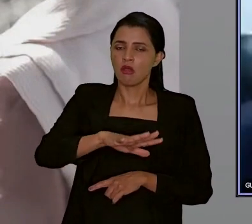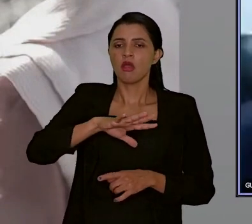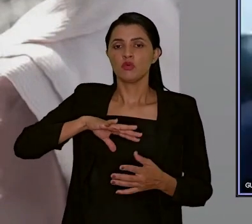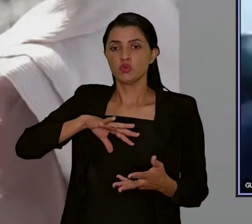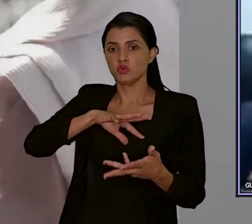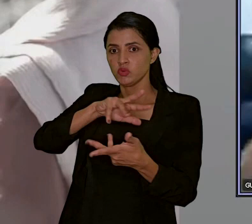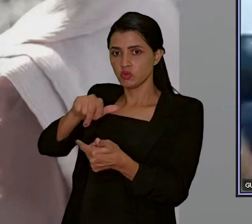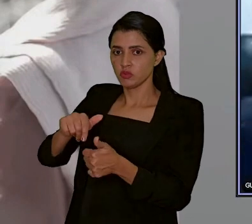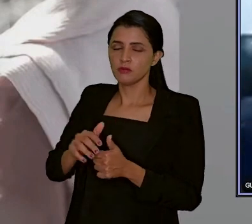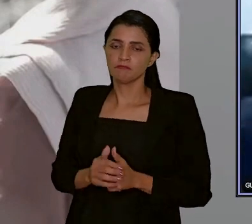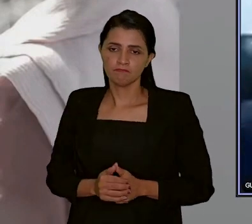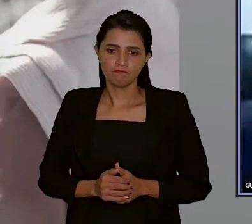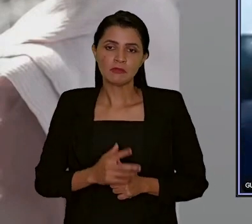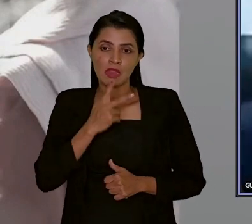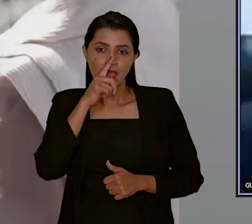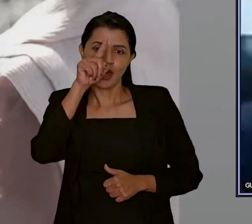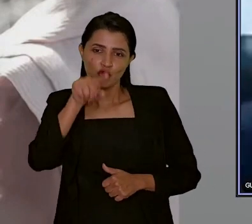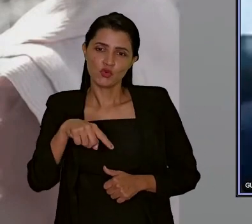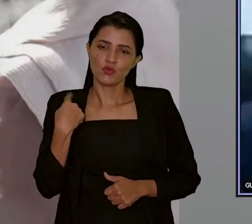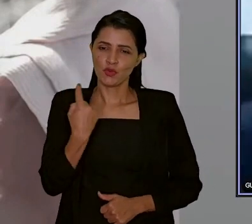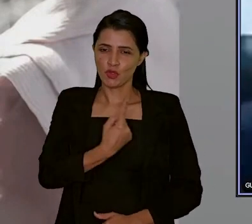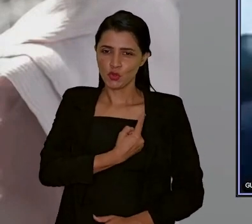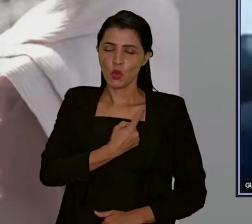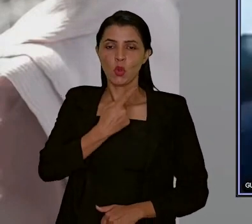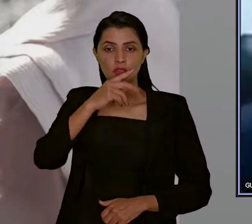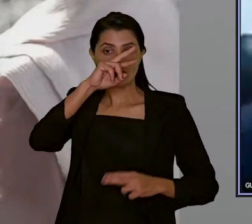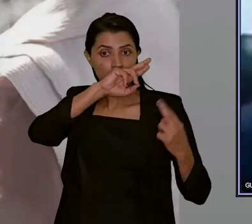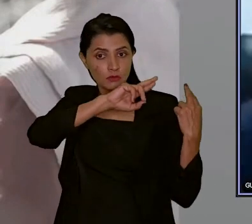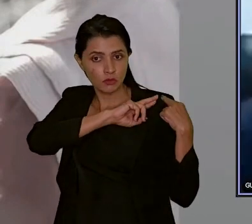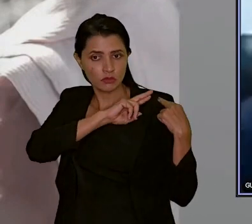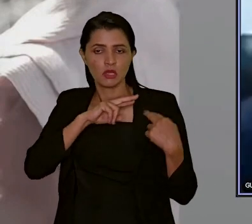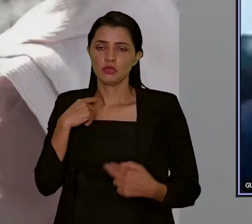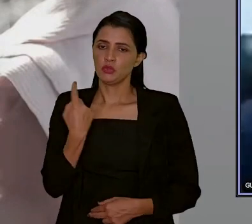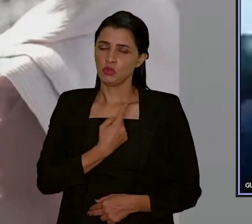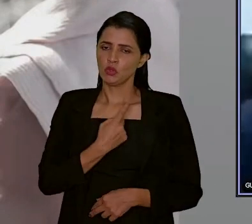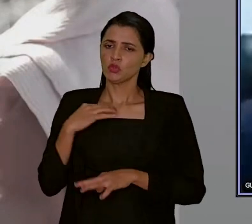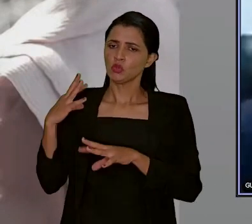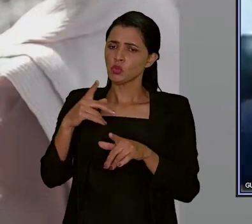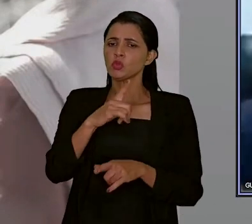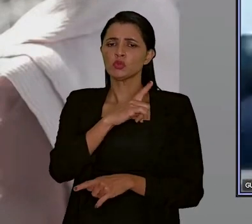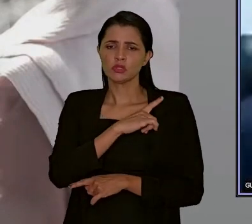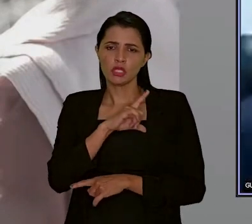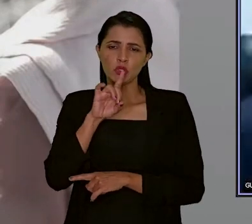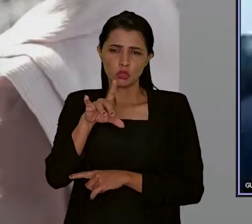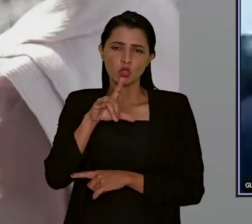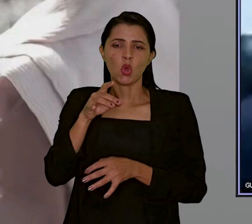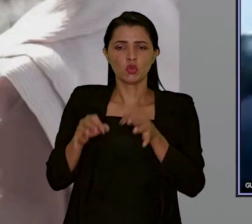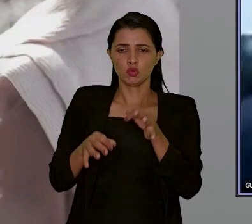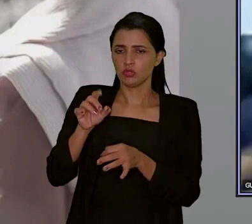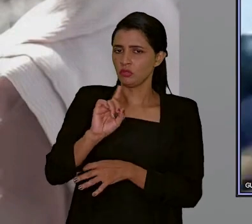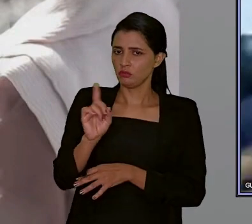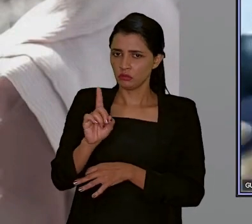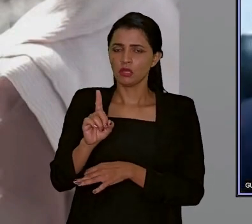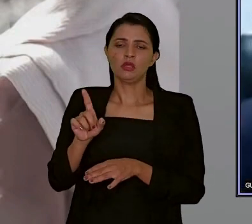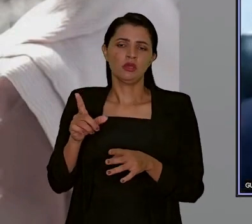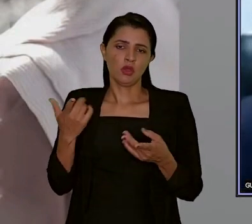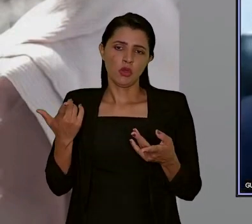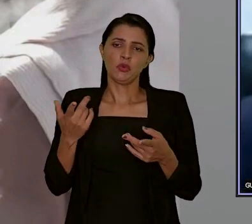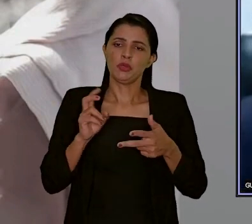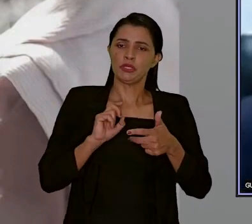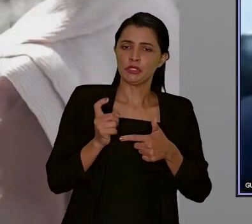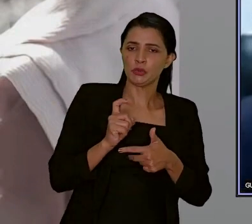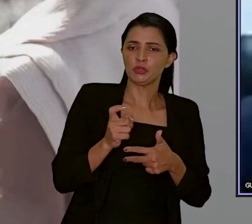E essa eu acho que é a nossa grande responsabilidade, que todos nós aqui, não só do judiciário, do